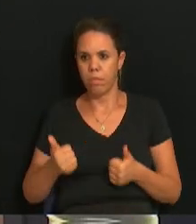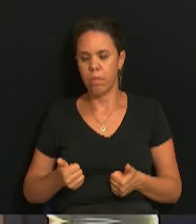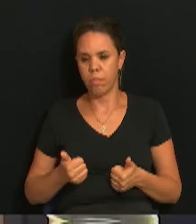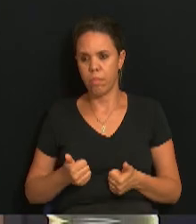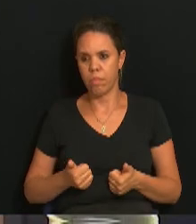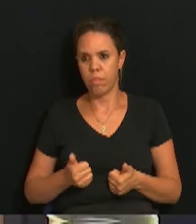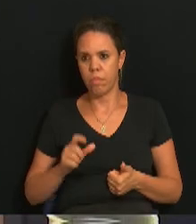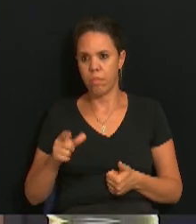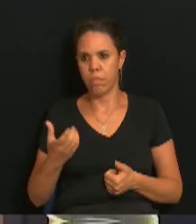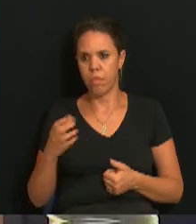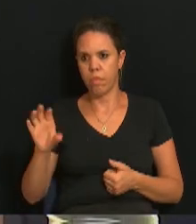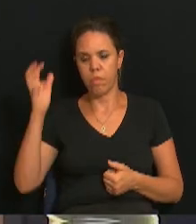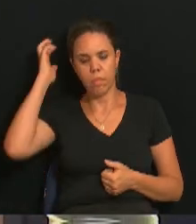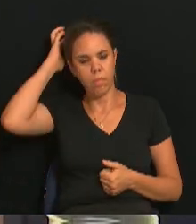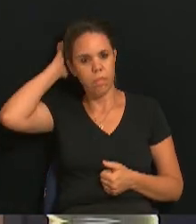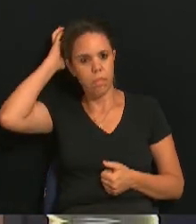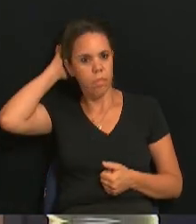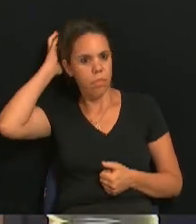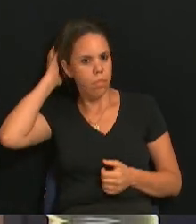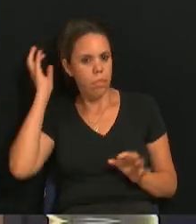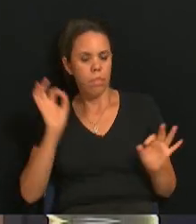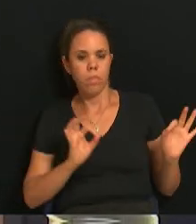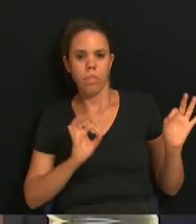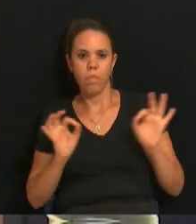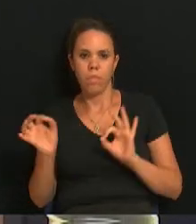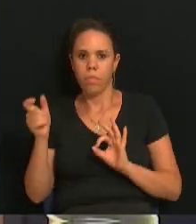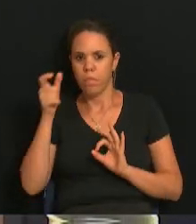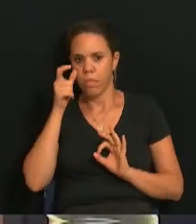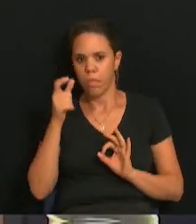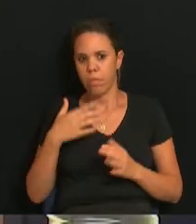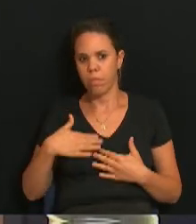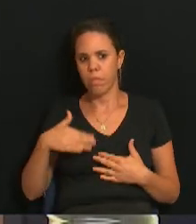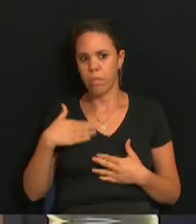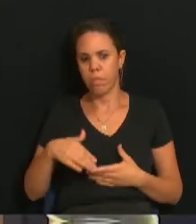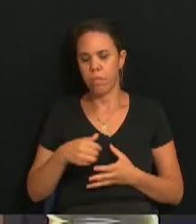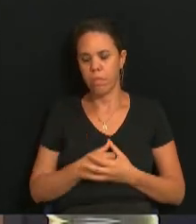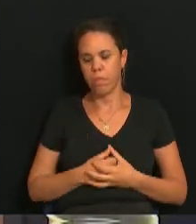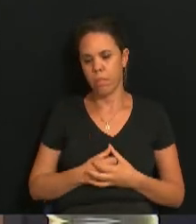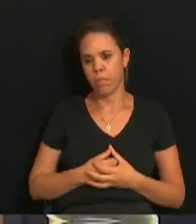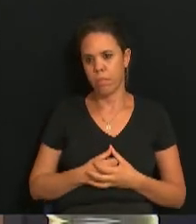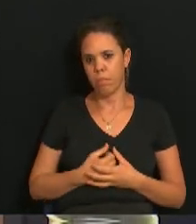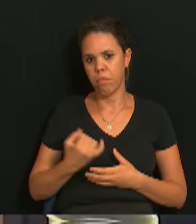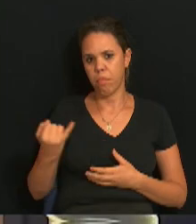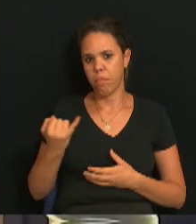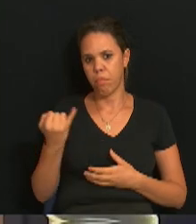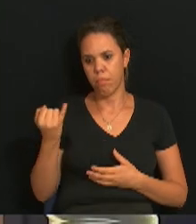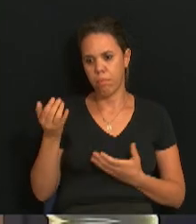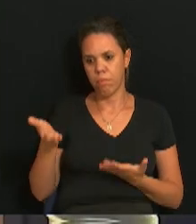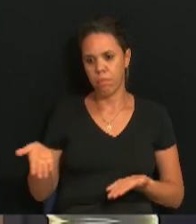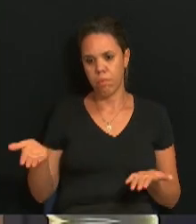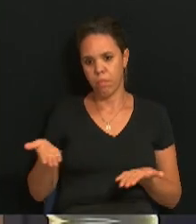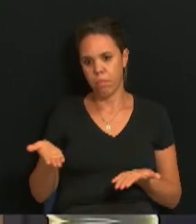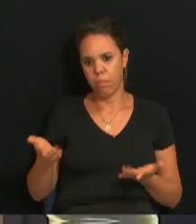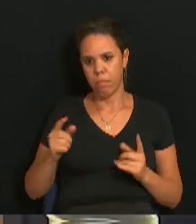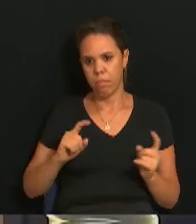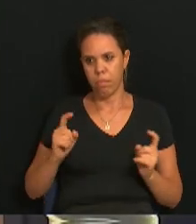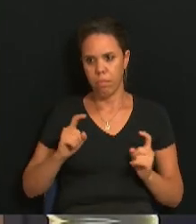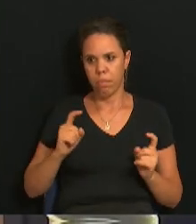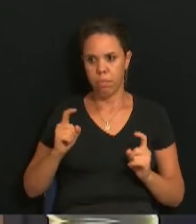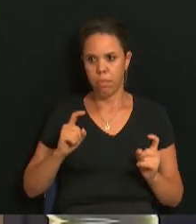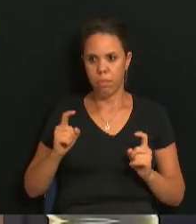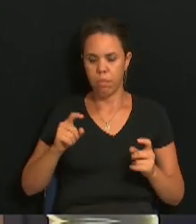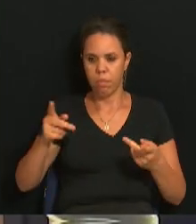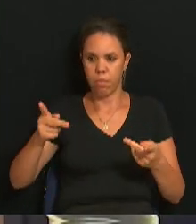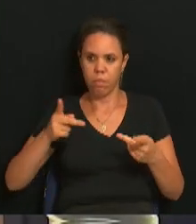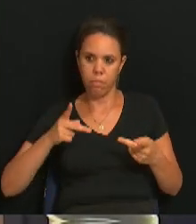depois compartilhar, acompanhar, assistir com mais calma, porque foi um debate riquíssimo aqui que os nossos